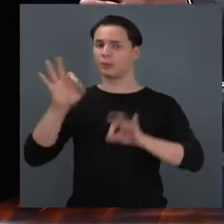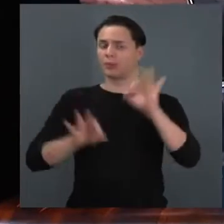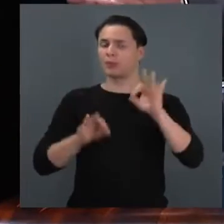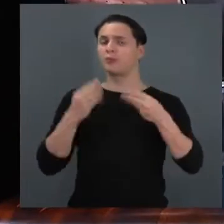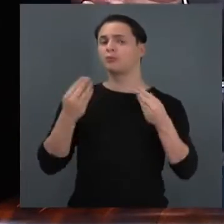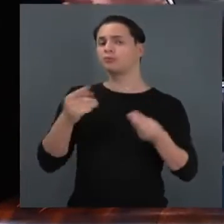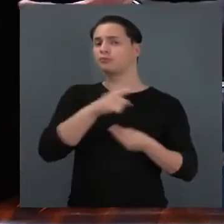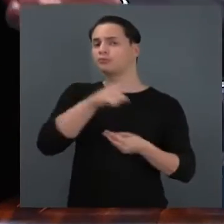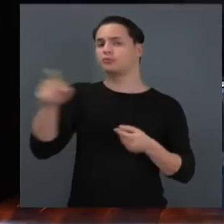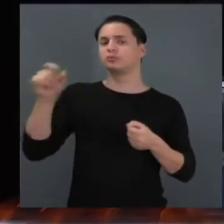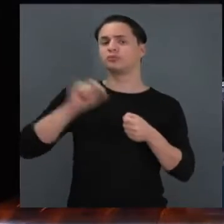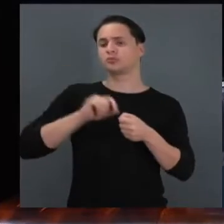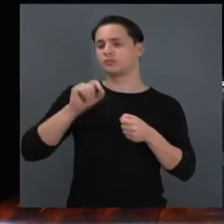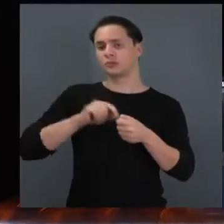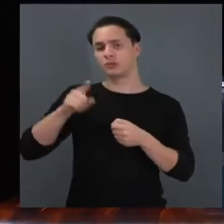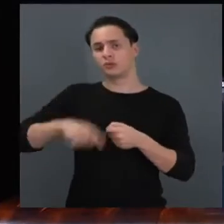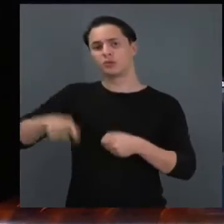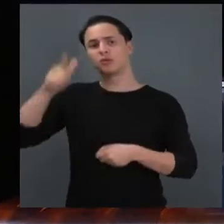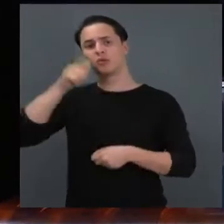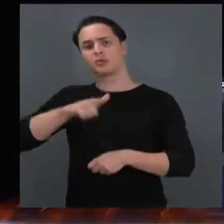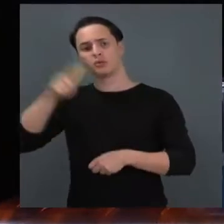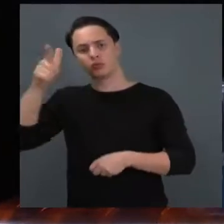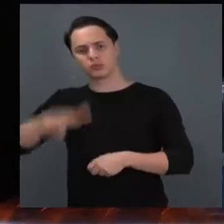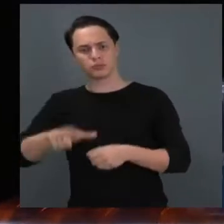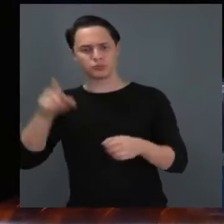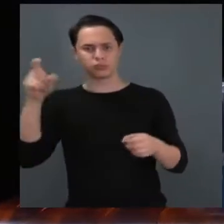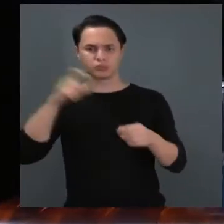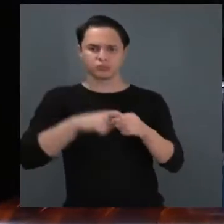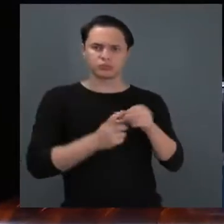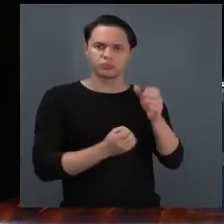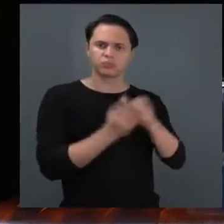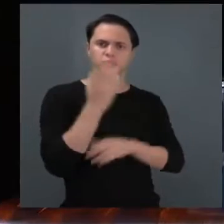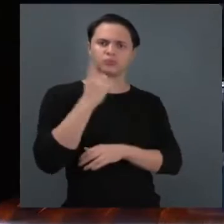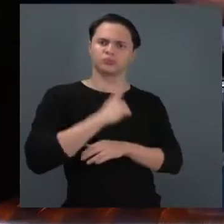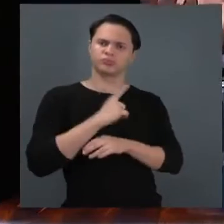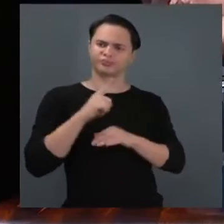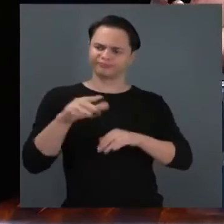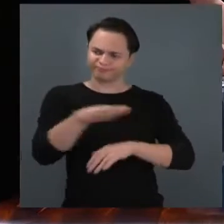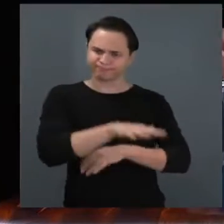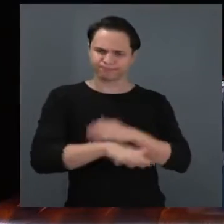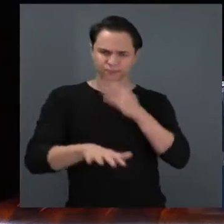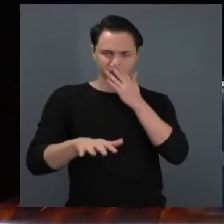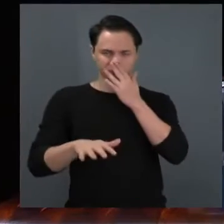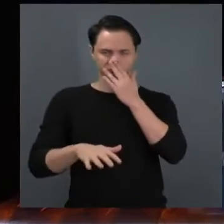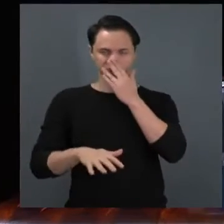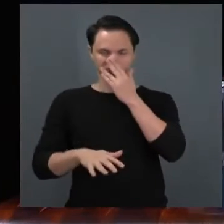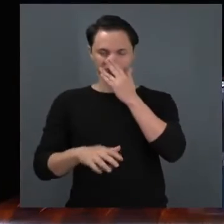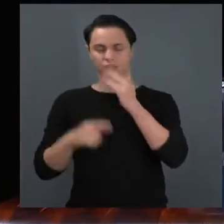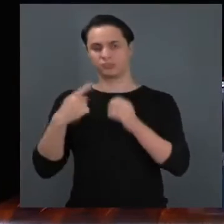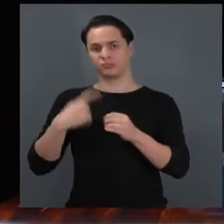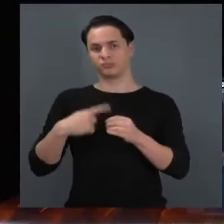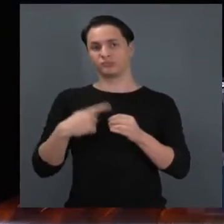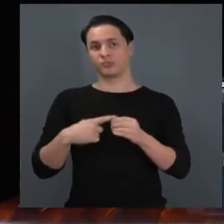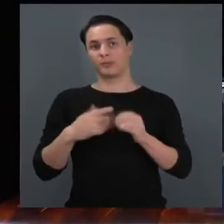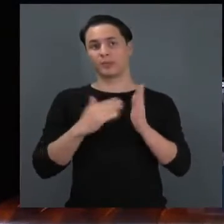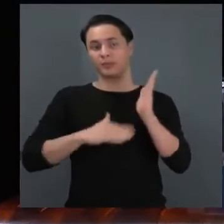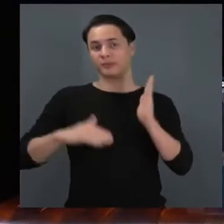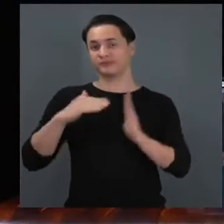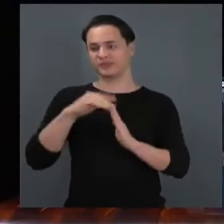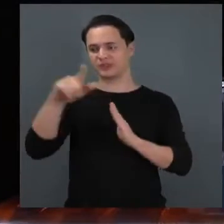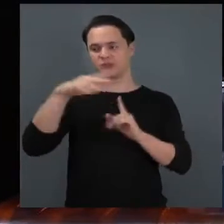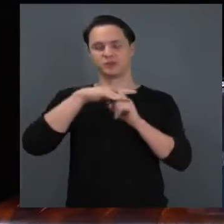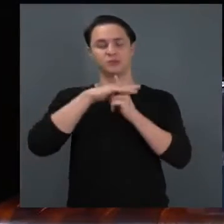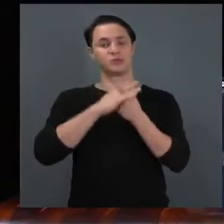vai fazer para que eles voltem a produzir e abastecer, inclusive, os grandes centros? Tudo isso é uma situação